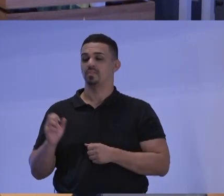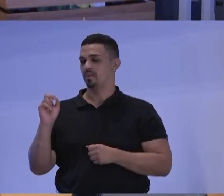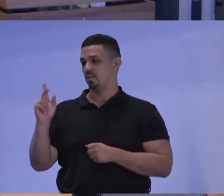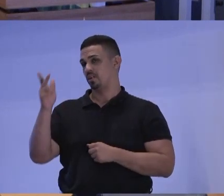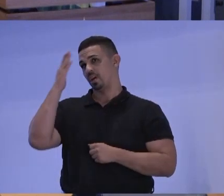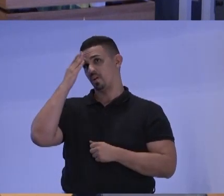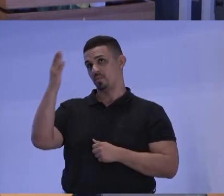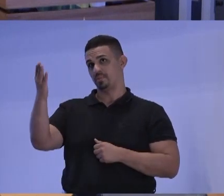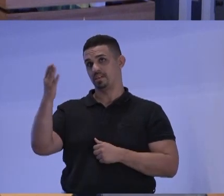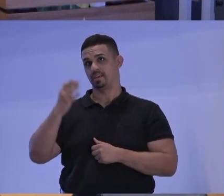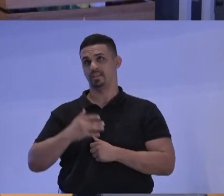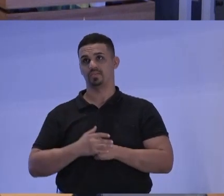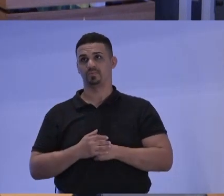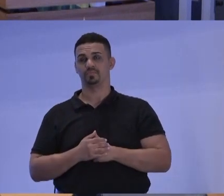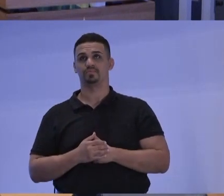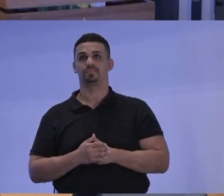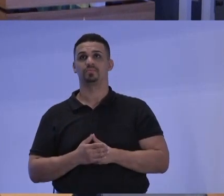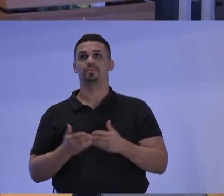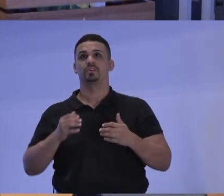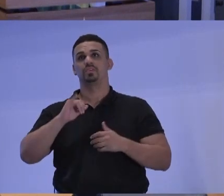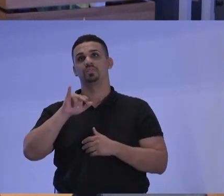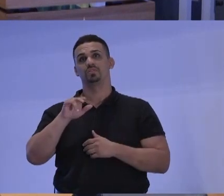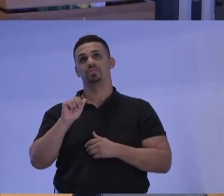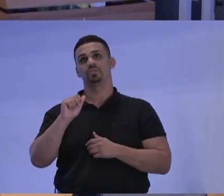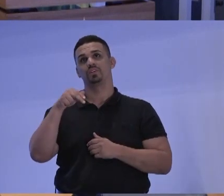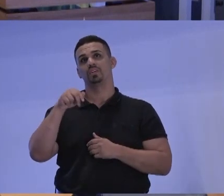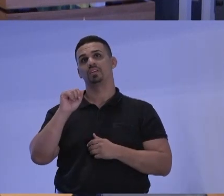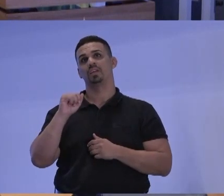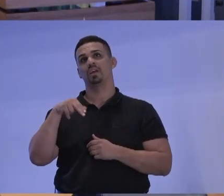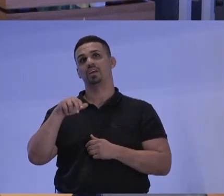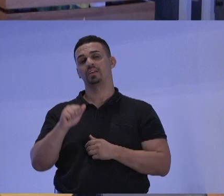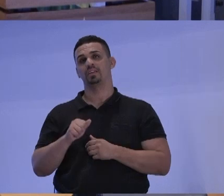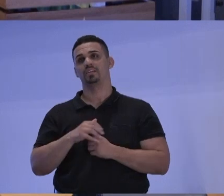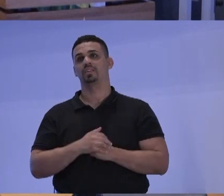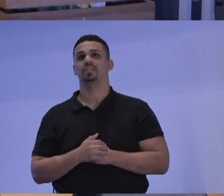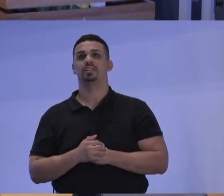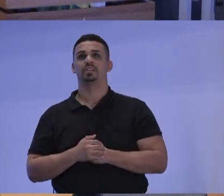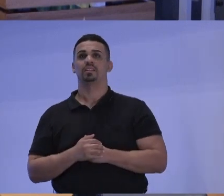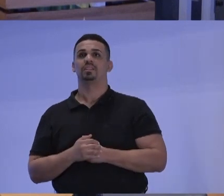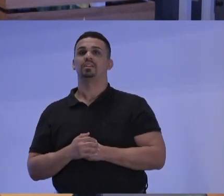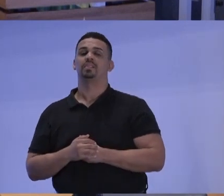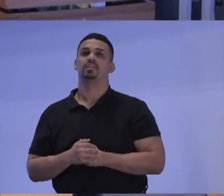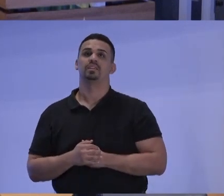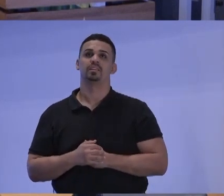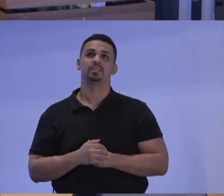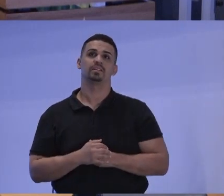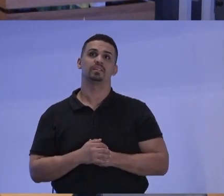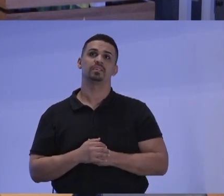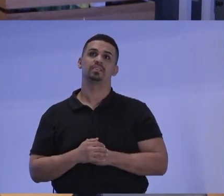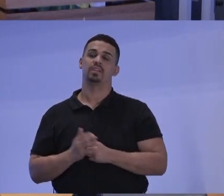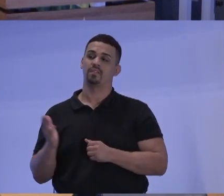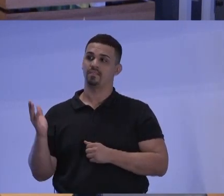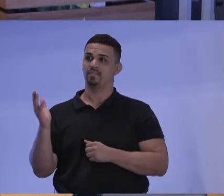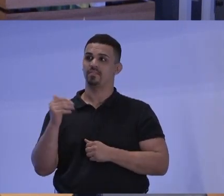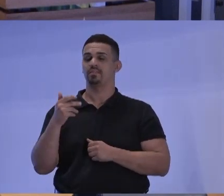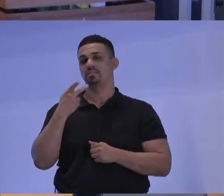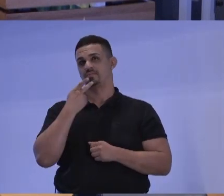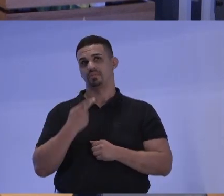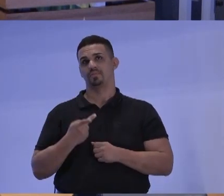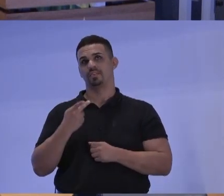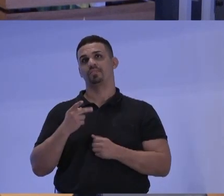doutor Ciro. Então, doutora Janaína. Aproxima um pouquinho o microfone, que esse aí tem que ficar mais pertinho.